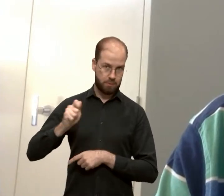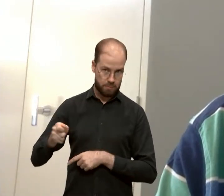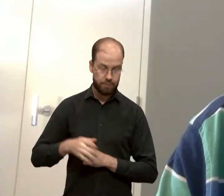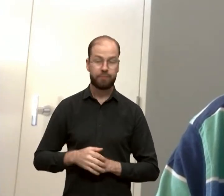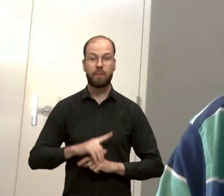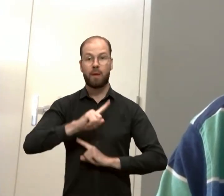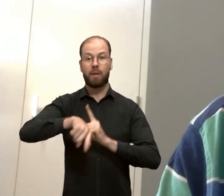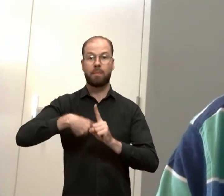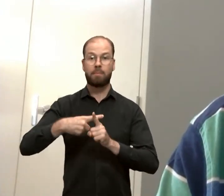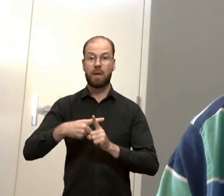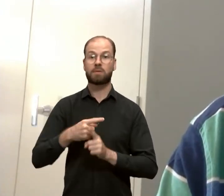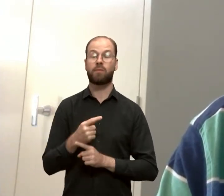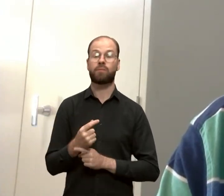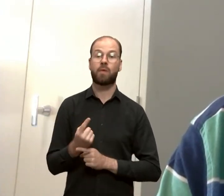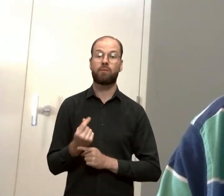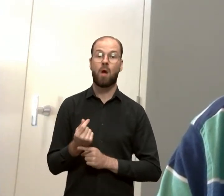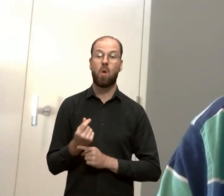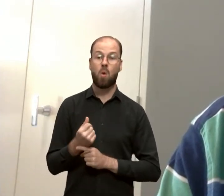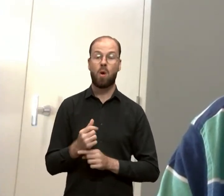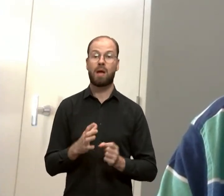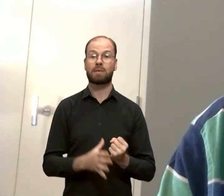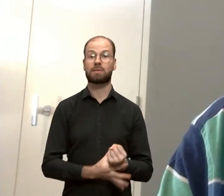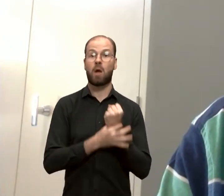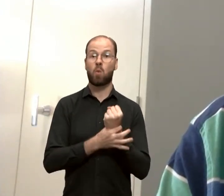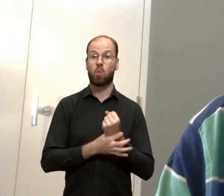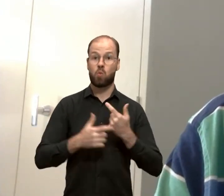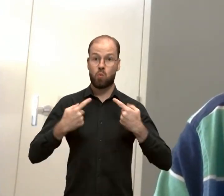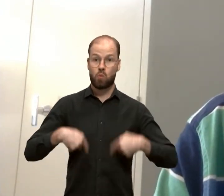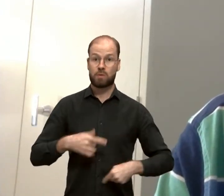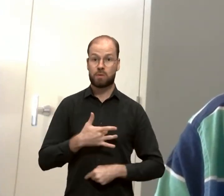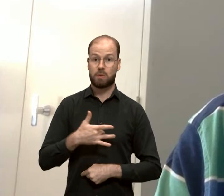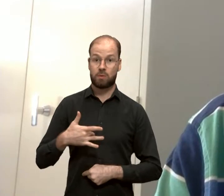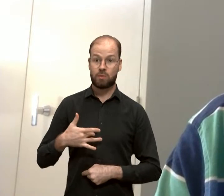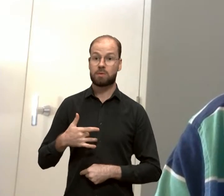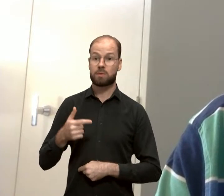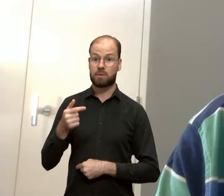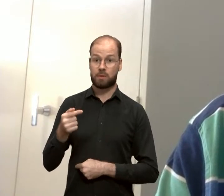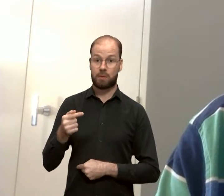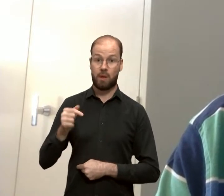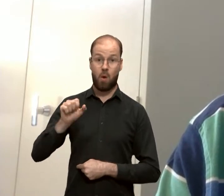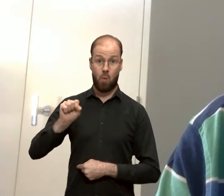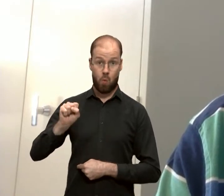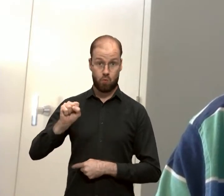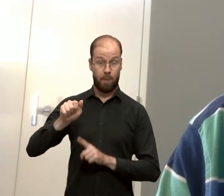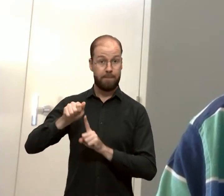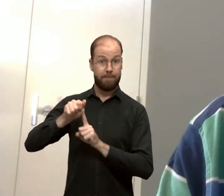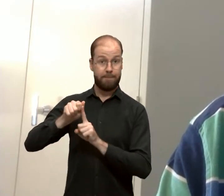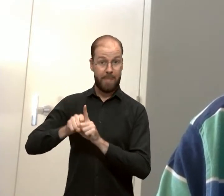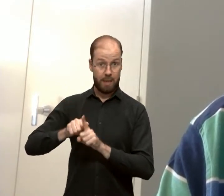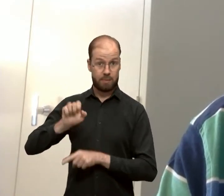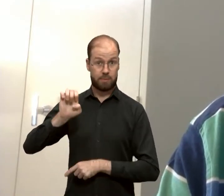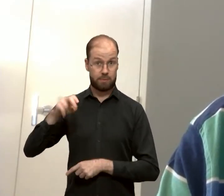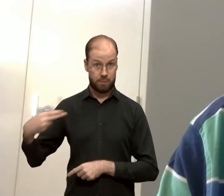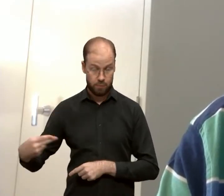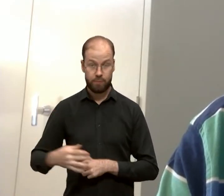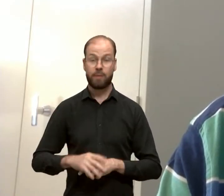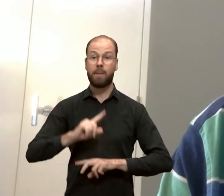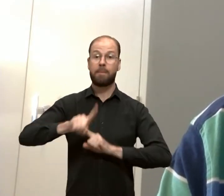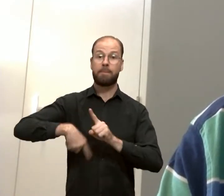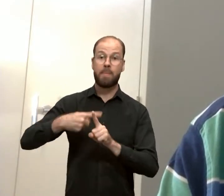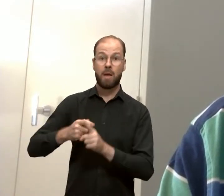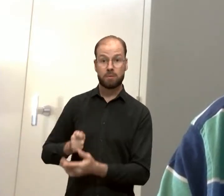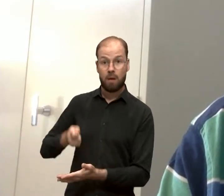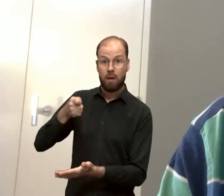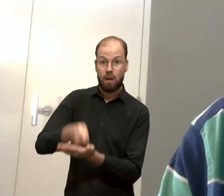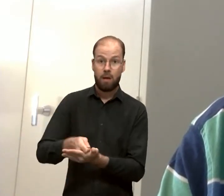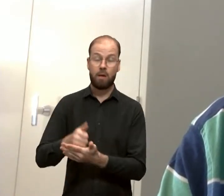valor para seguro saúde de 90 euros mensais. Além disso, a CAPES custeia a viagem de ida e de